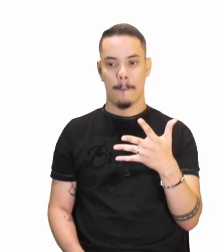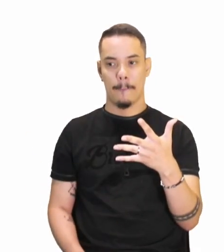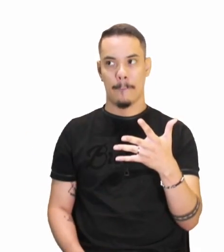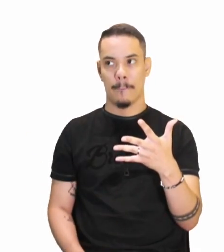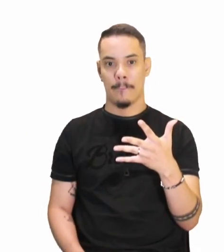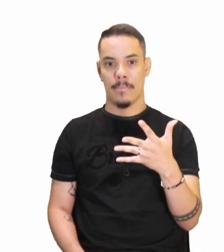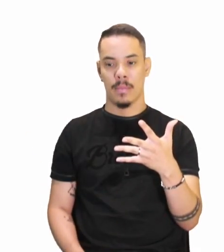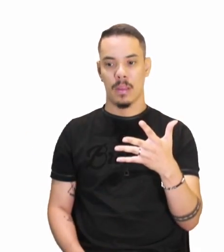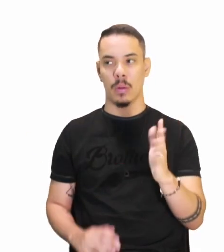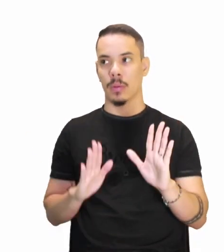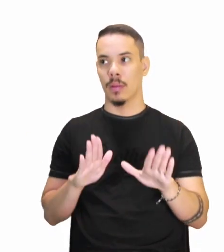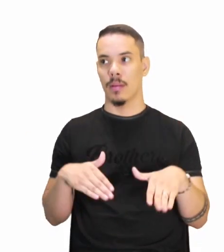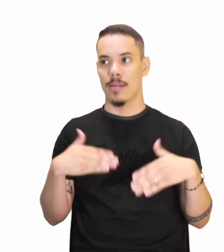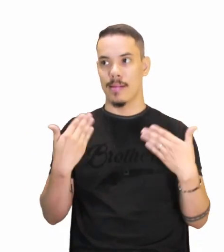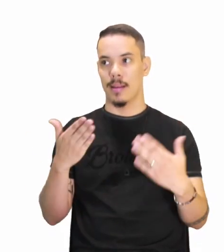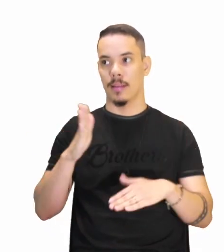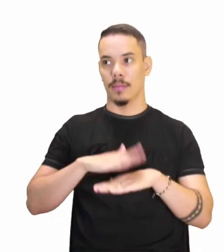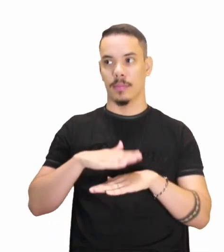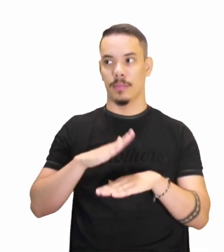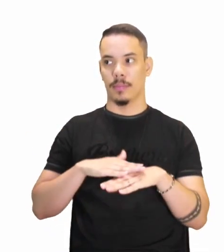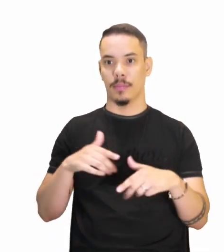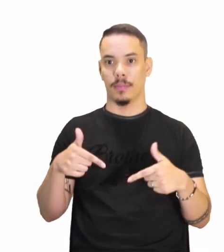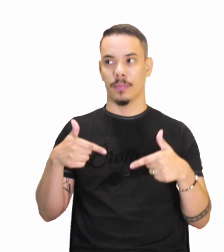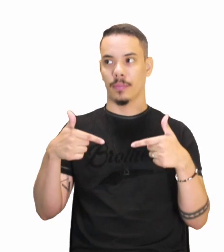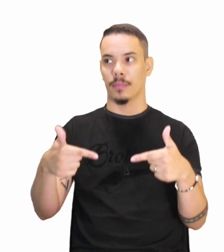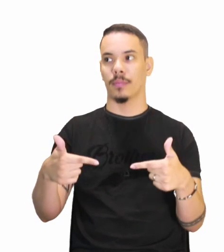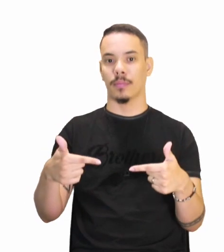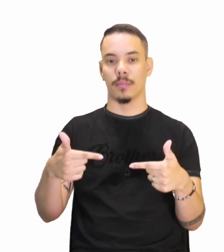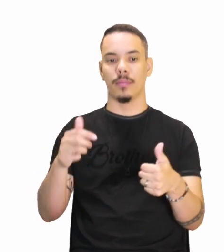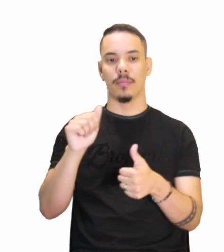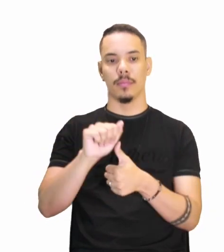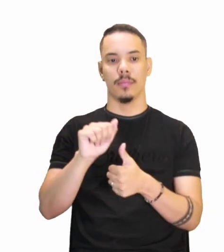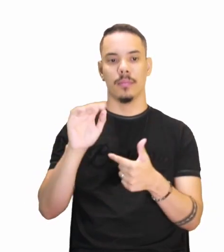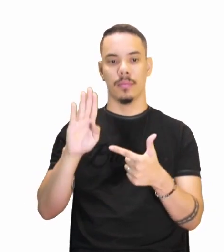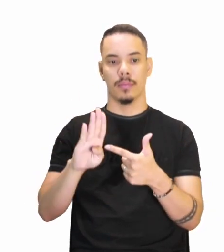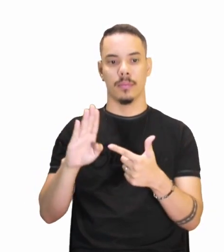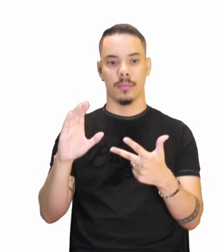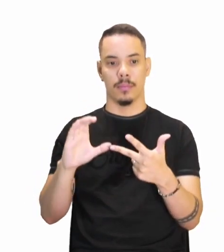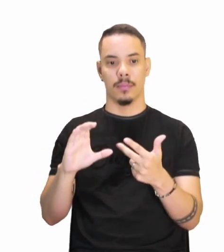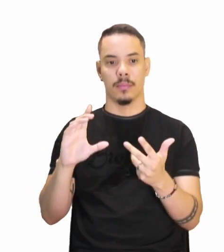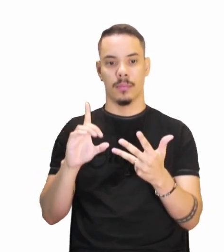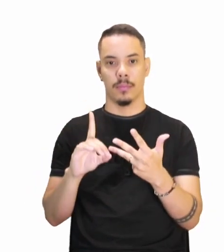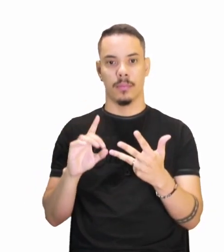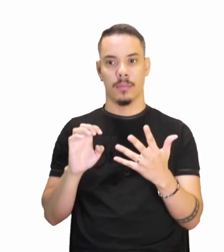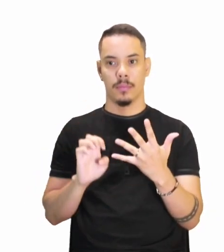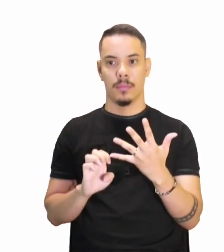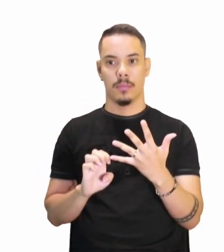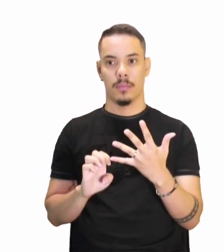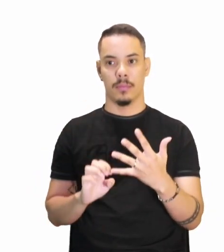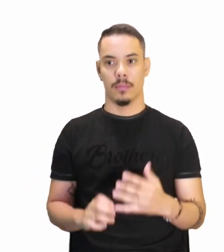Qual é a alternativa a b c d